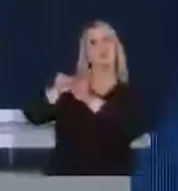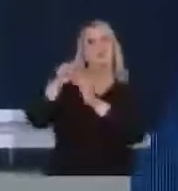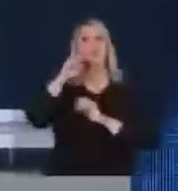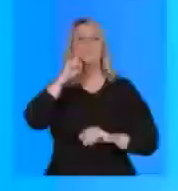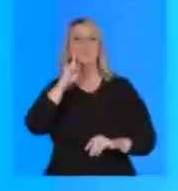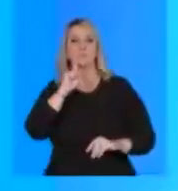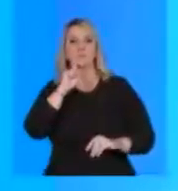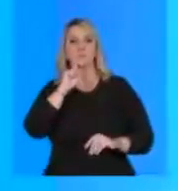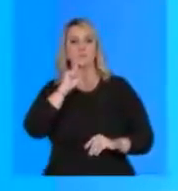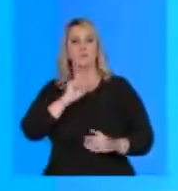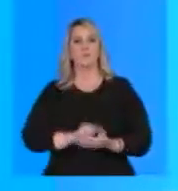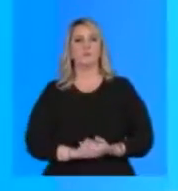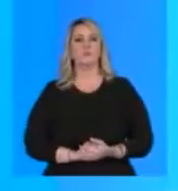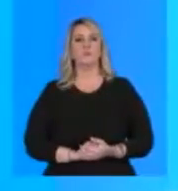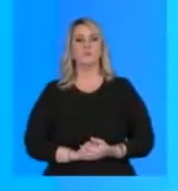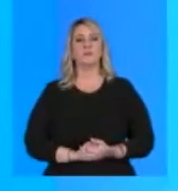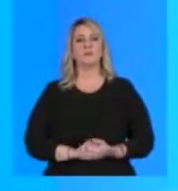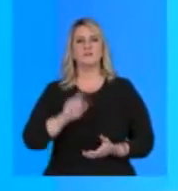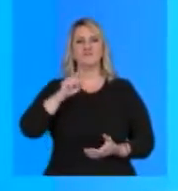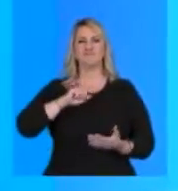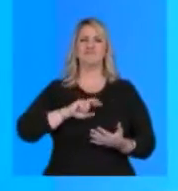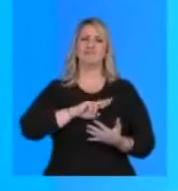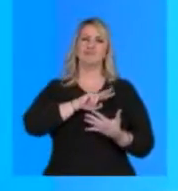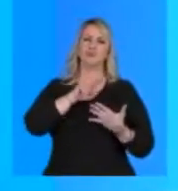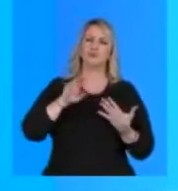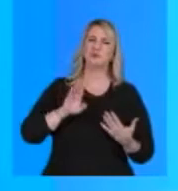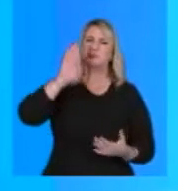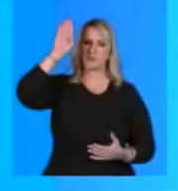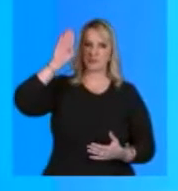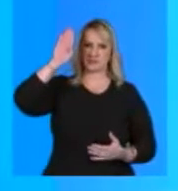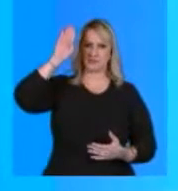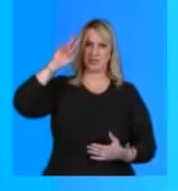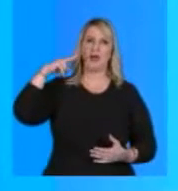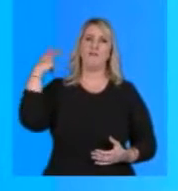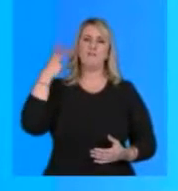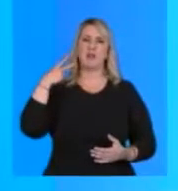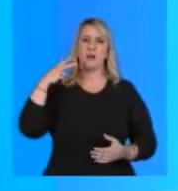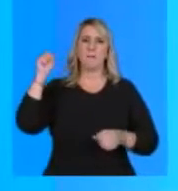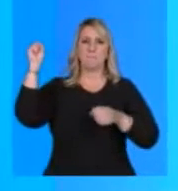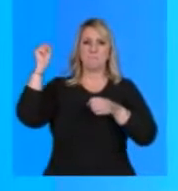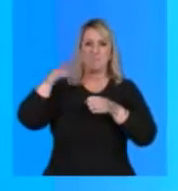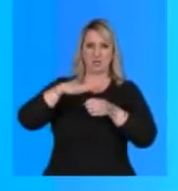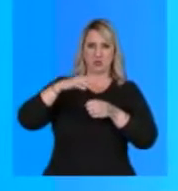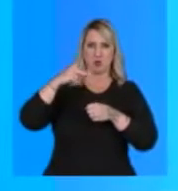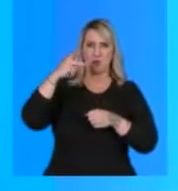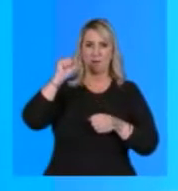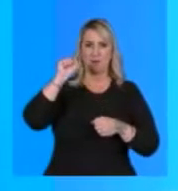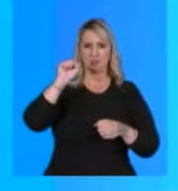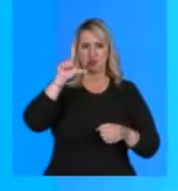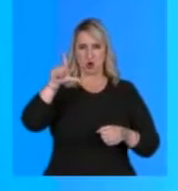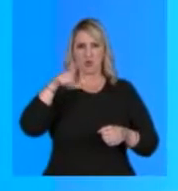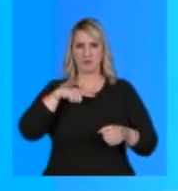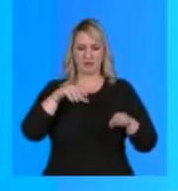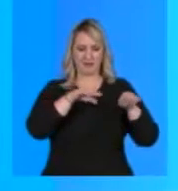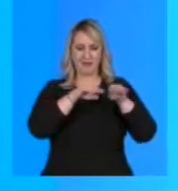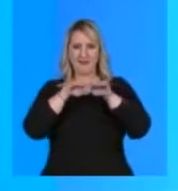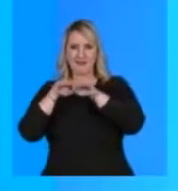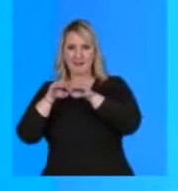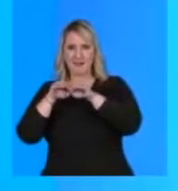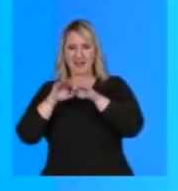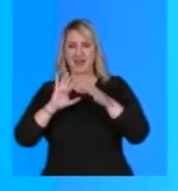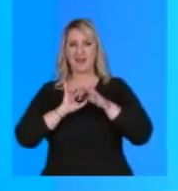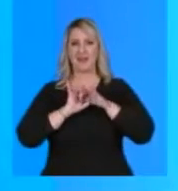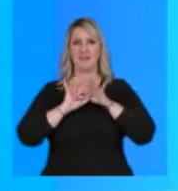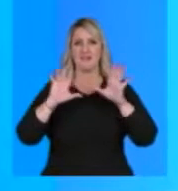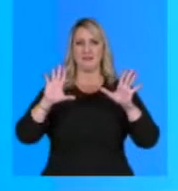freixo é fechou vários candidatos a vereador do pessoal tem como plataforma política a legalização